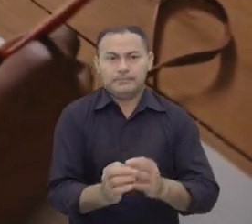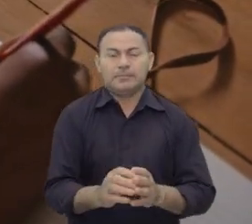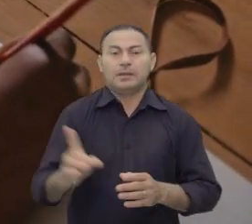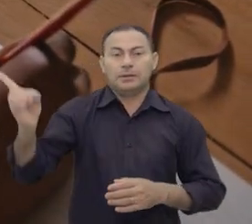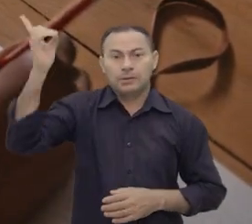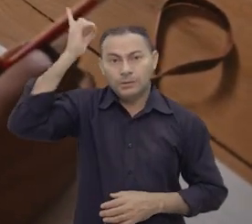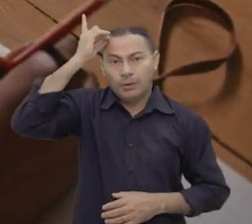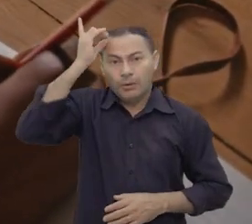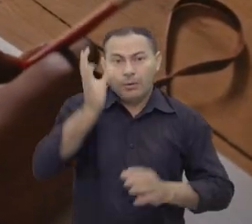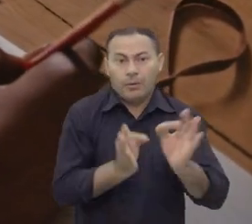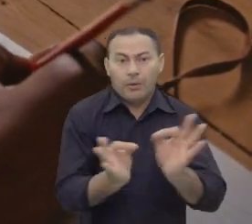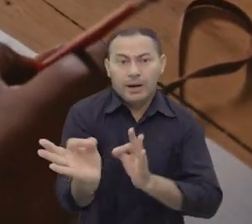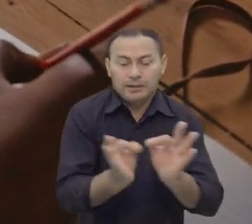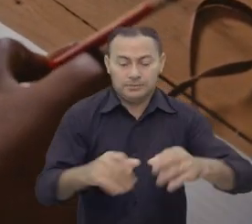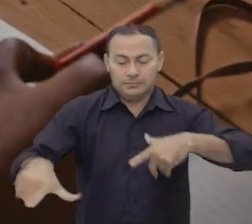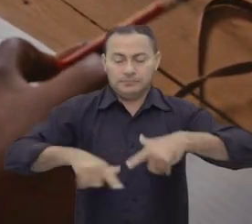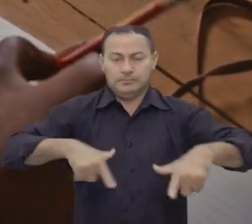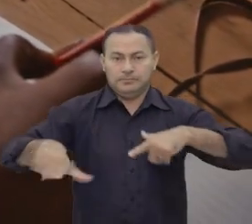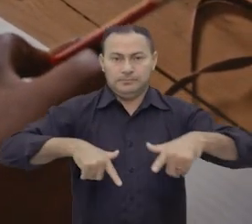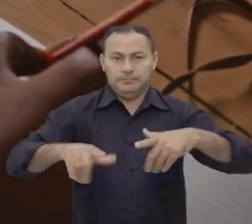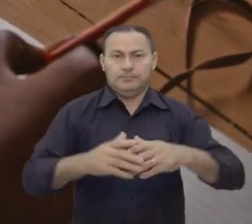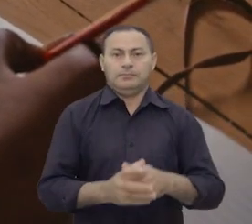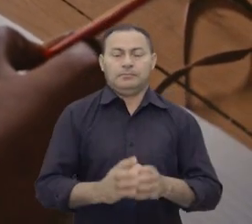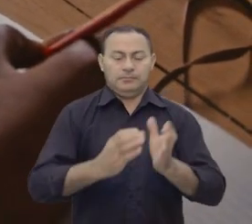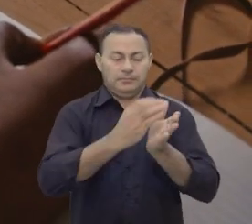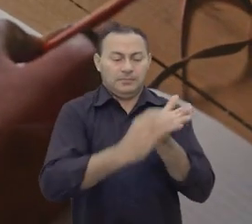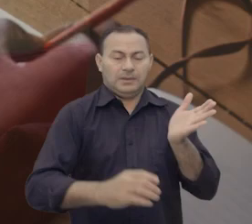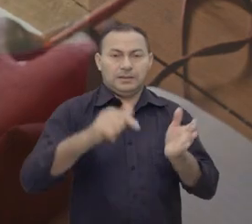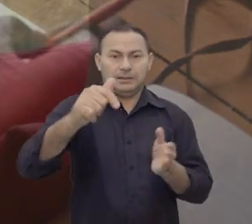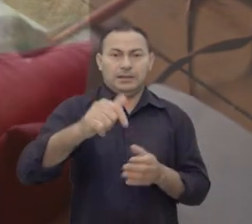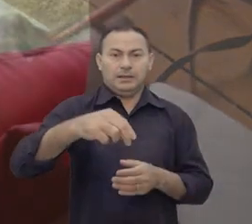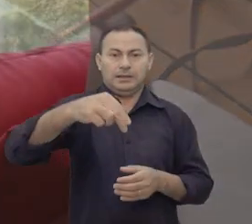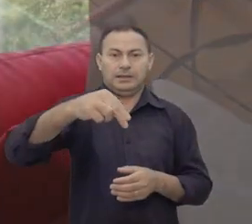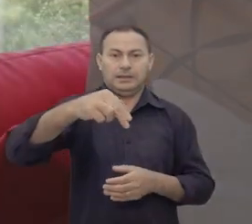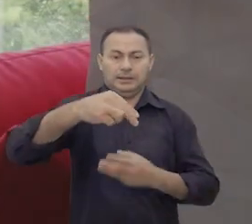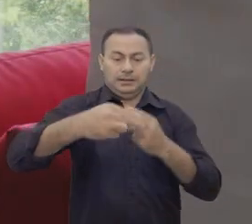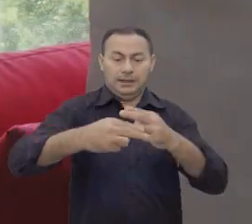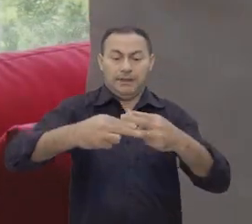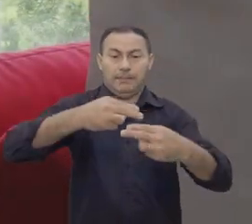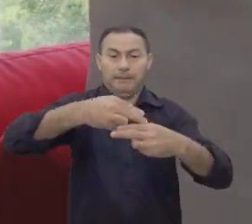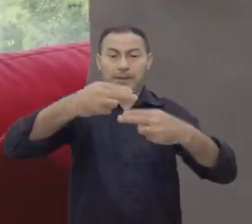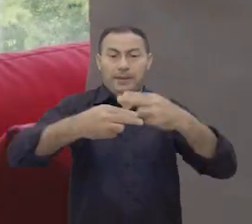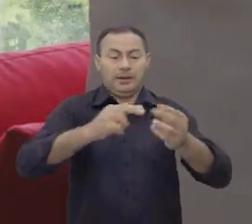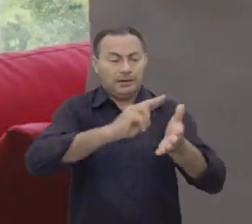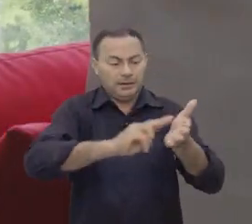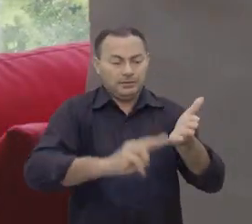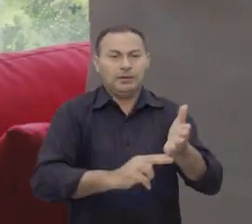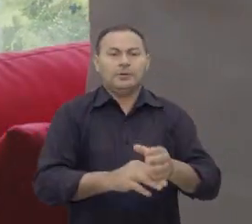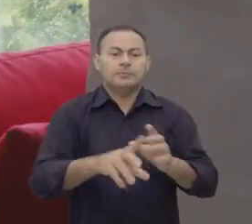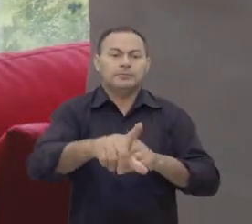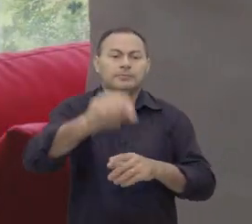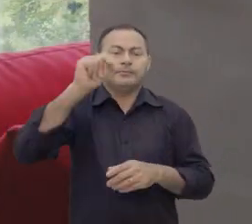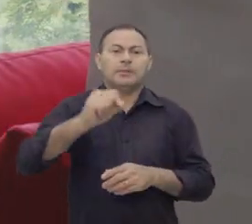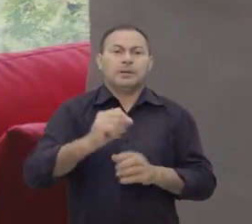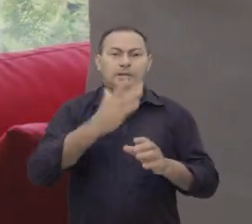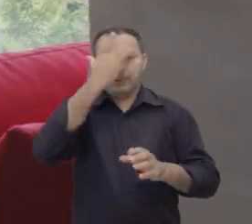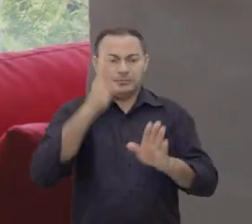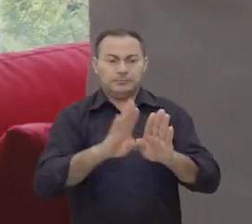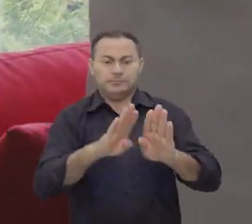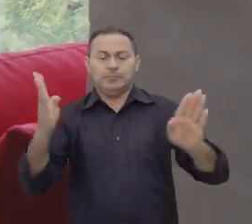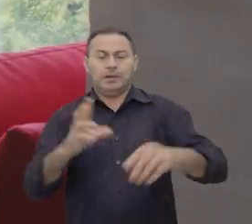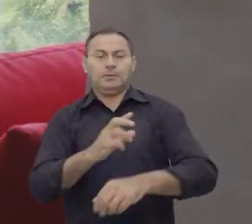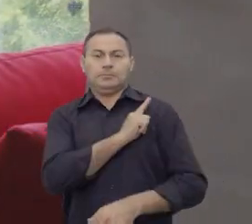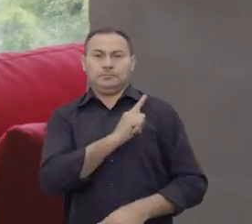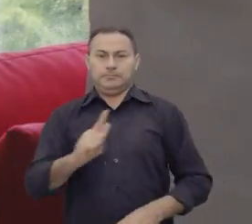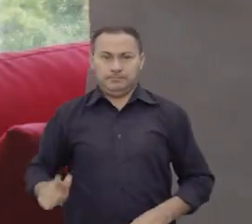organização, dons de organizar o trabalho. No capítulo 7 de Neemias, lemos o seguinte: foram nomeados os